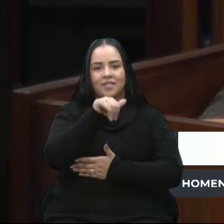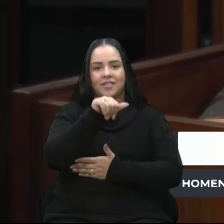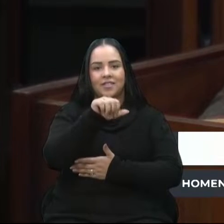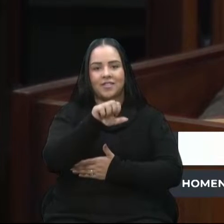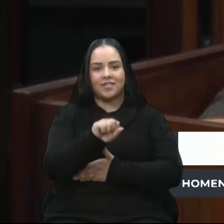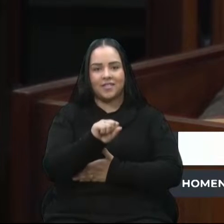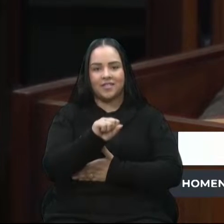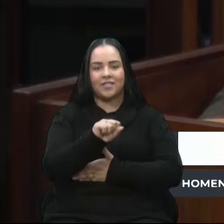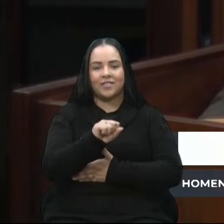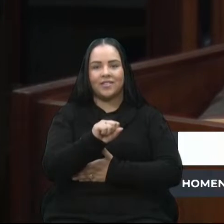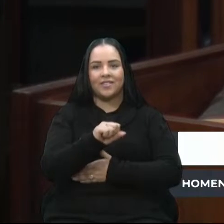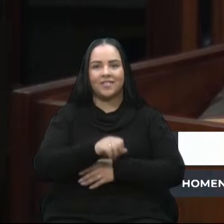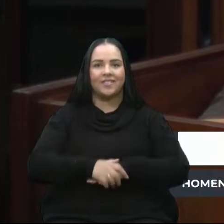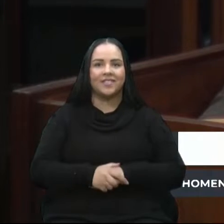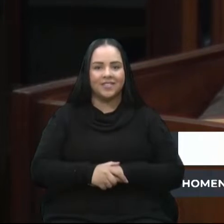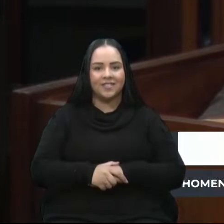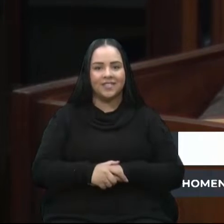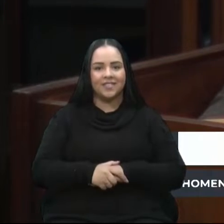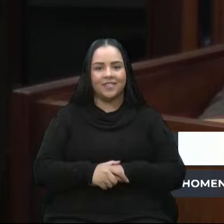italiano.